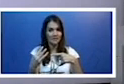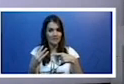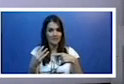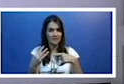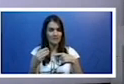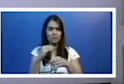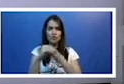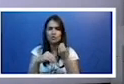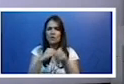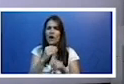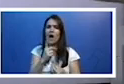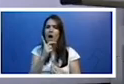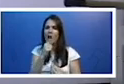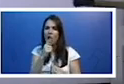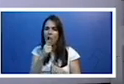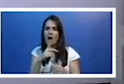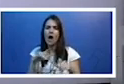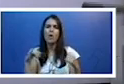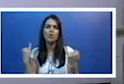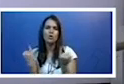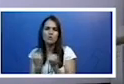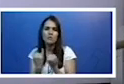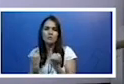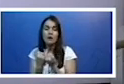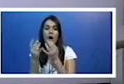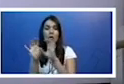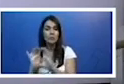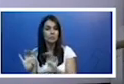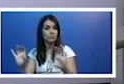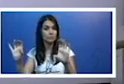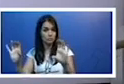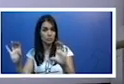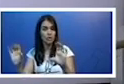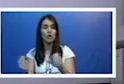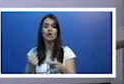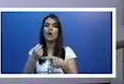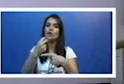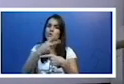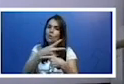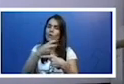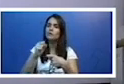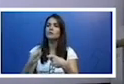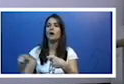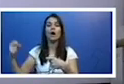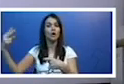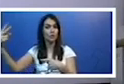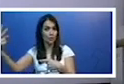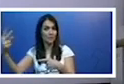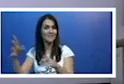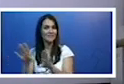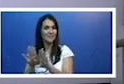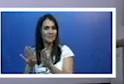2 multiplicando o hidrogênio e como ânion a carga 2 negativo também. No outro exemplo,